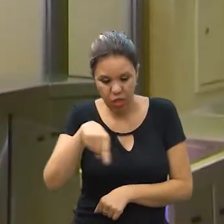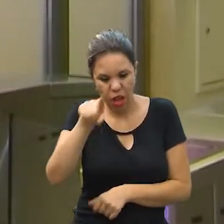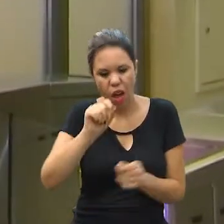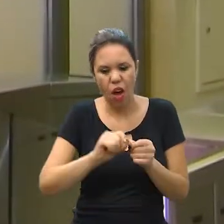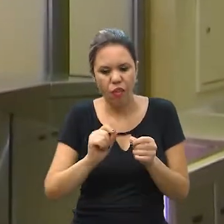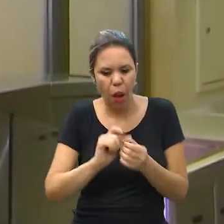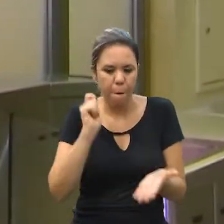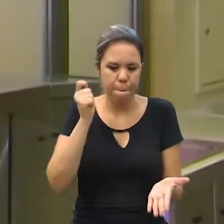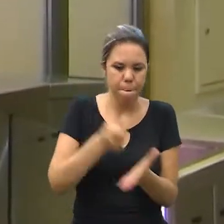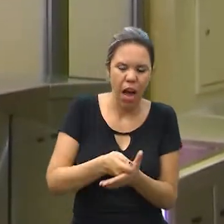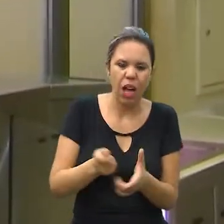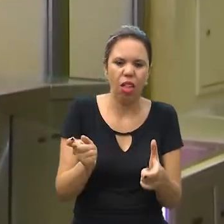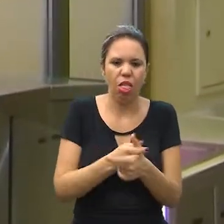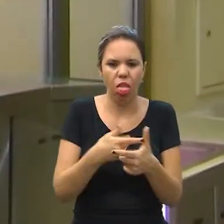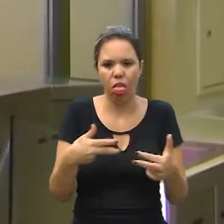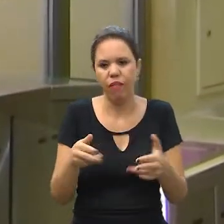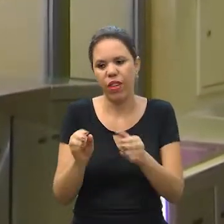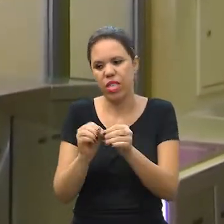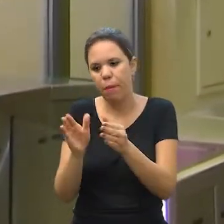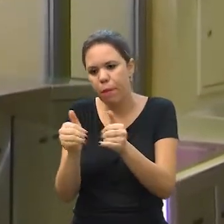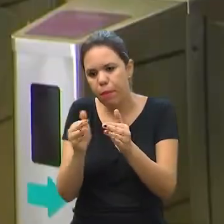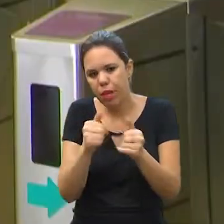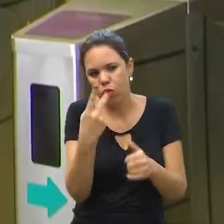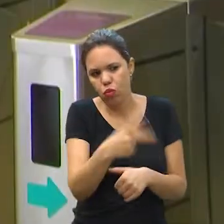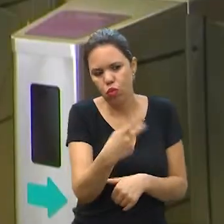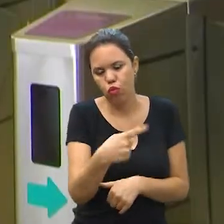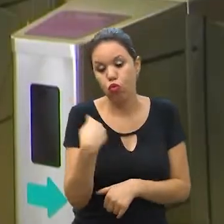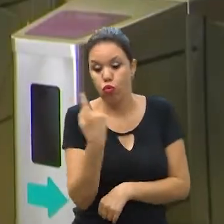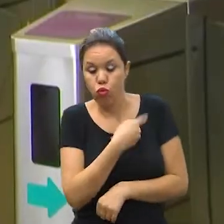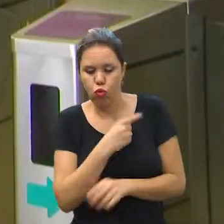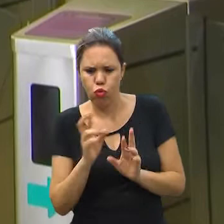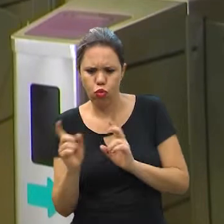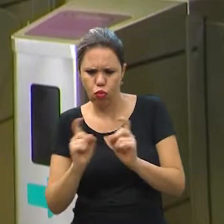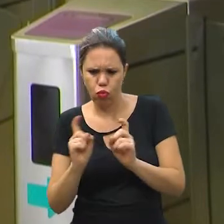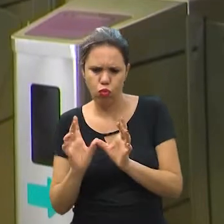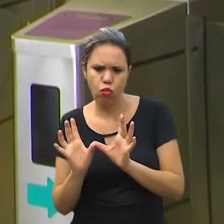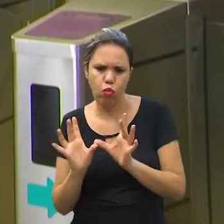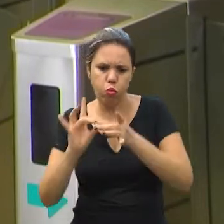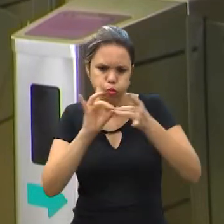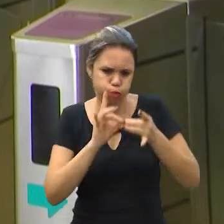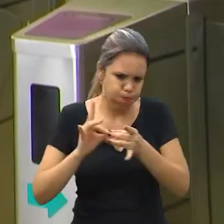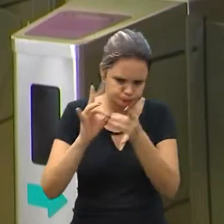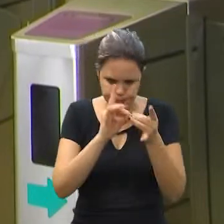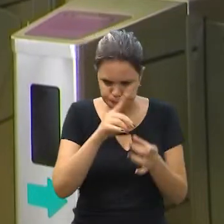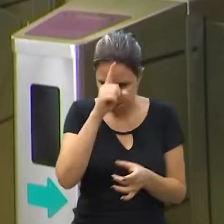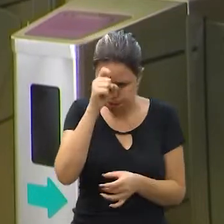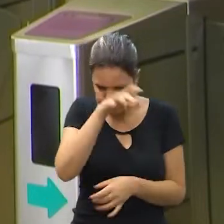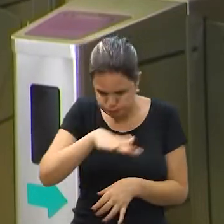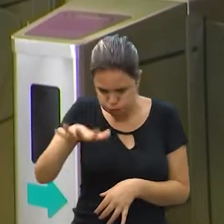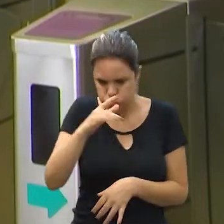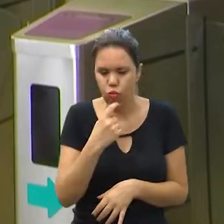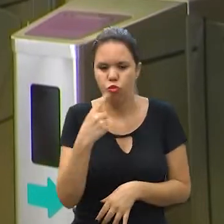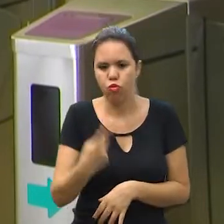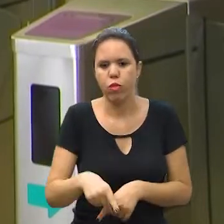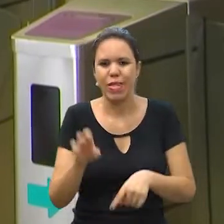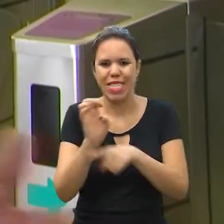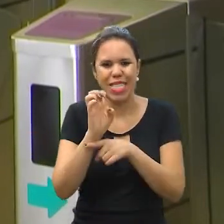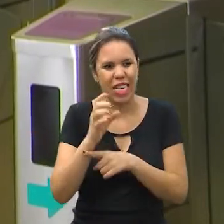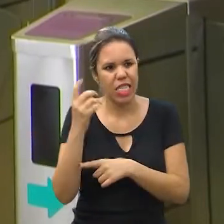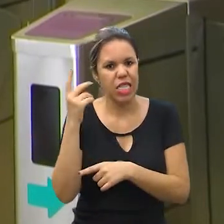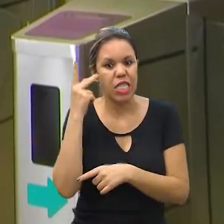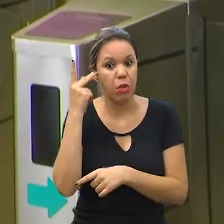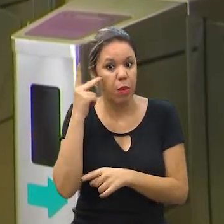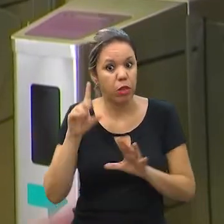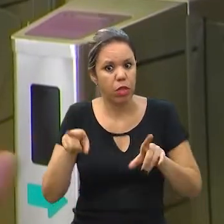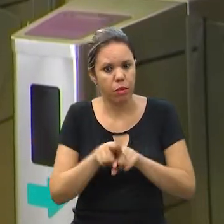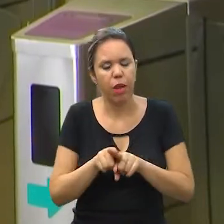individualmente fazer a sua solicitação. Com isso, nós reunimos os hospitais aqui em Campinas e também do estado de